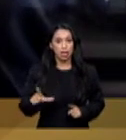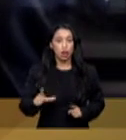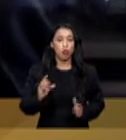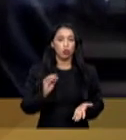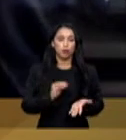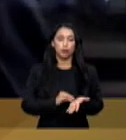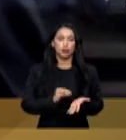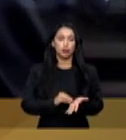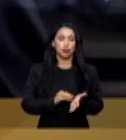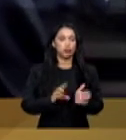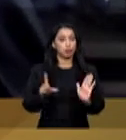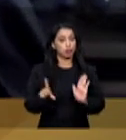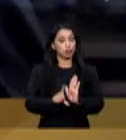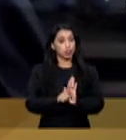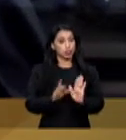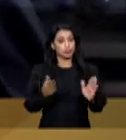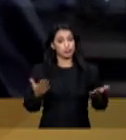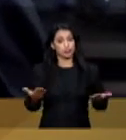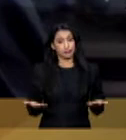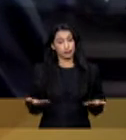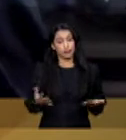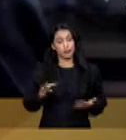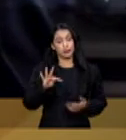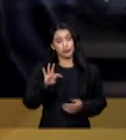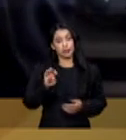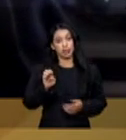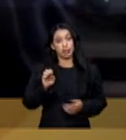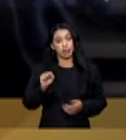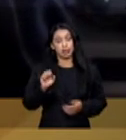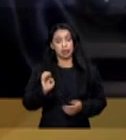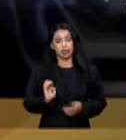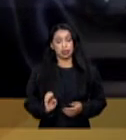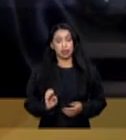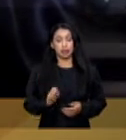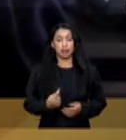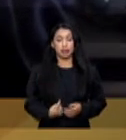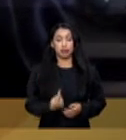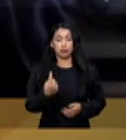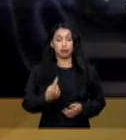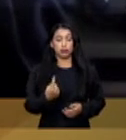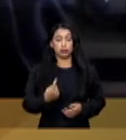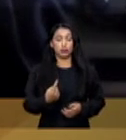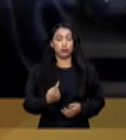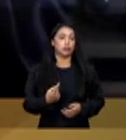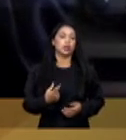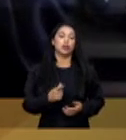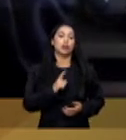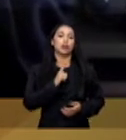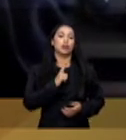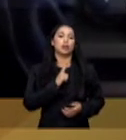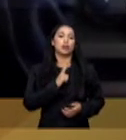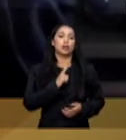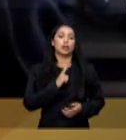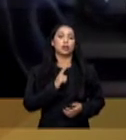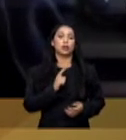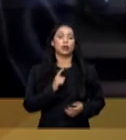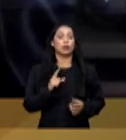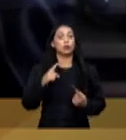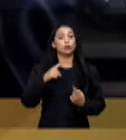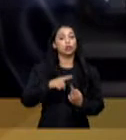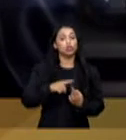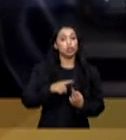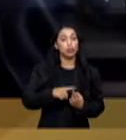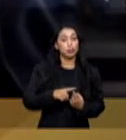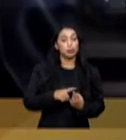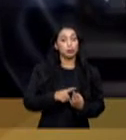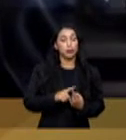sanção. Portanto, tese 1, como caiu o preceito secundário, você tem uma definição do tipo, mas não